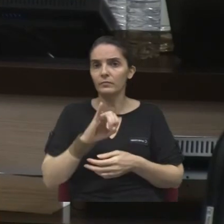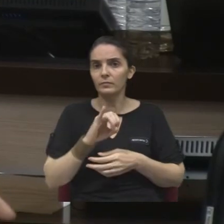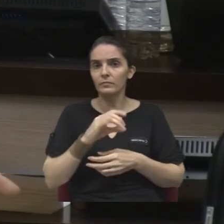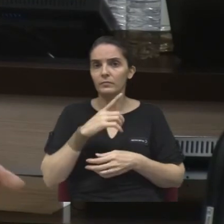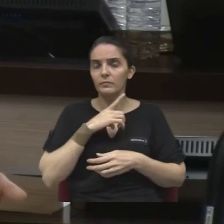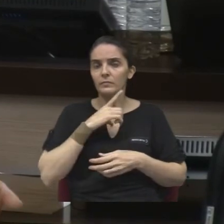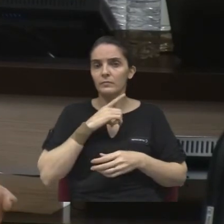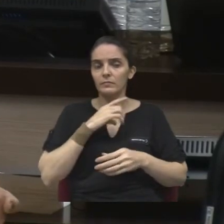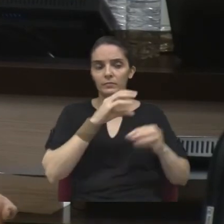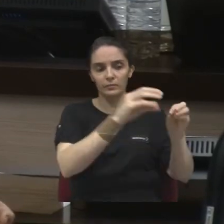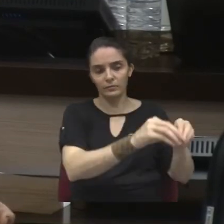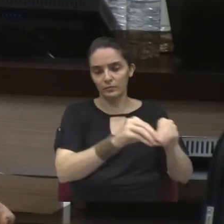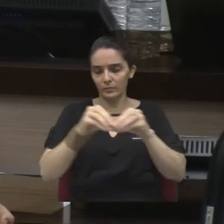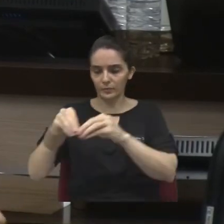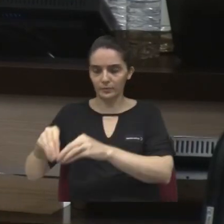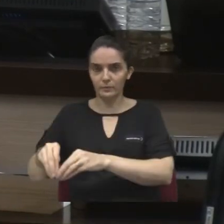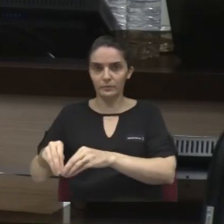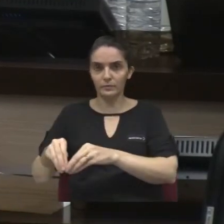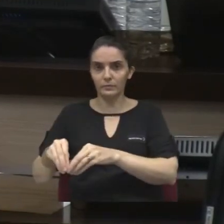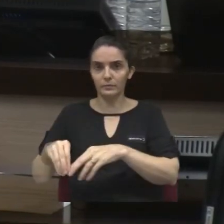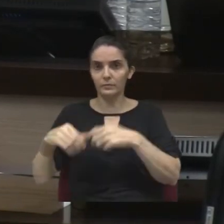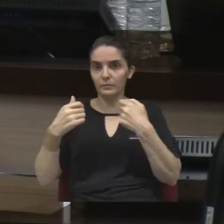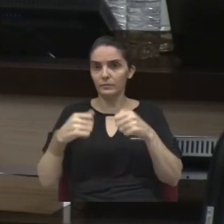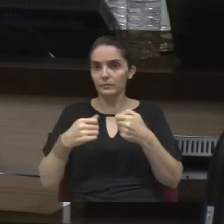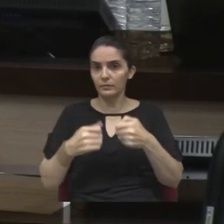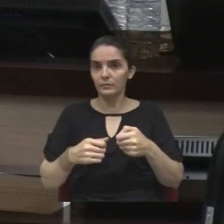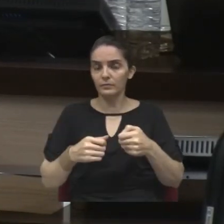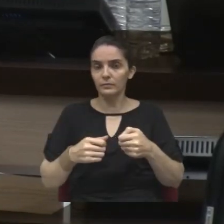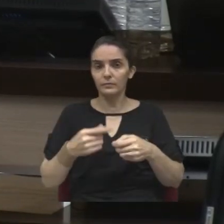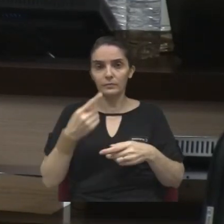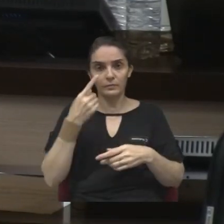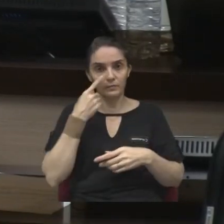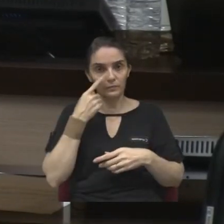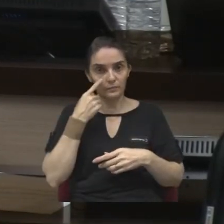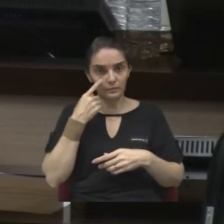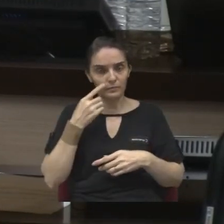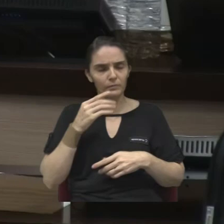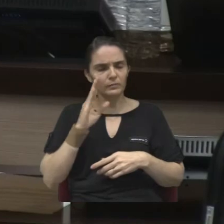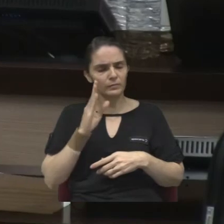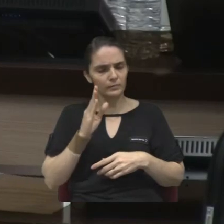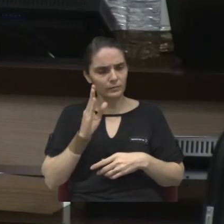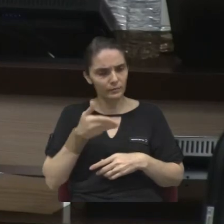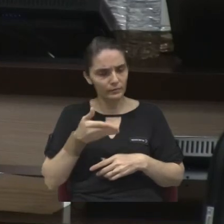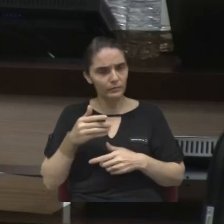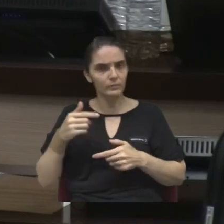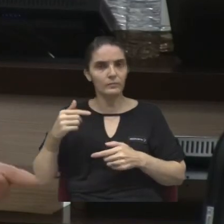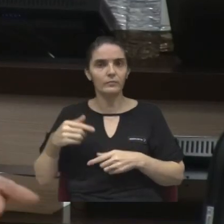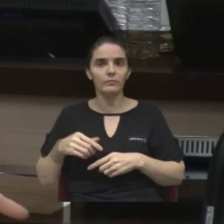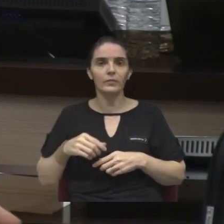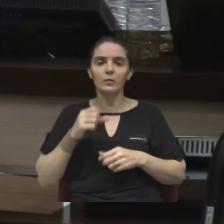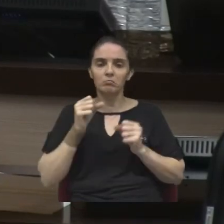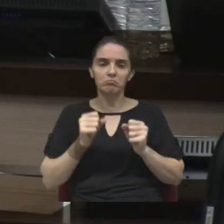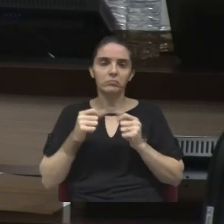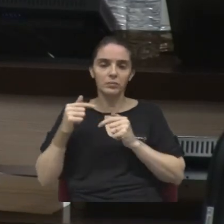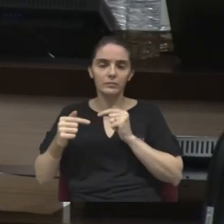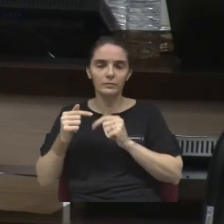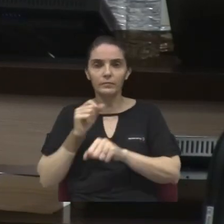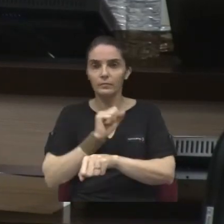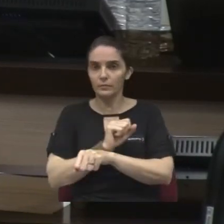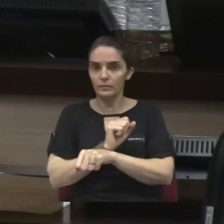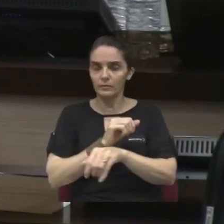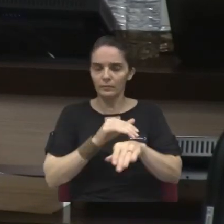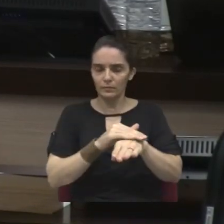eu acredito que vem alguma coisa ainda para a gente, dá para se discutir. Então, vamos aguardar um diálogo